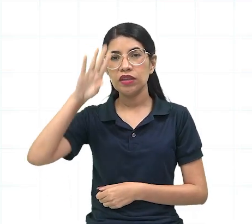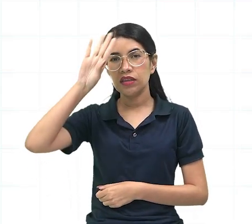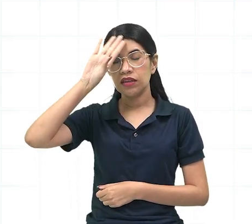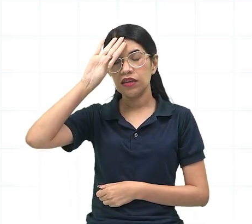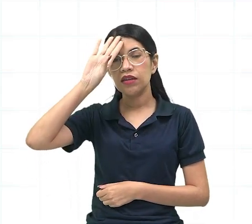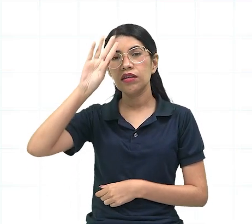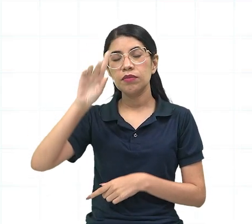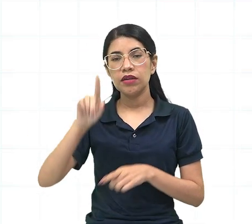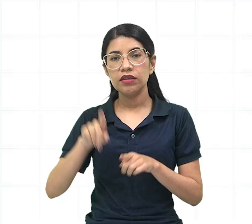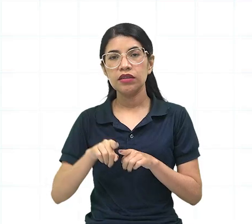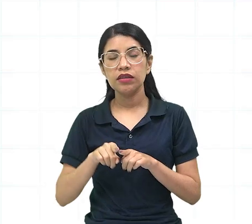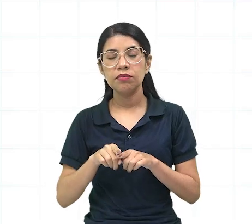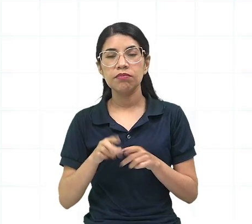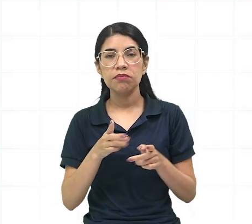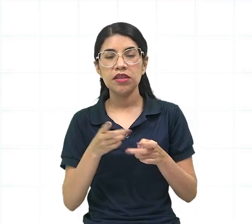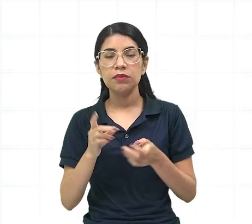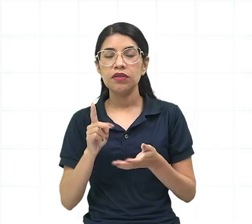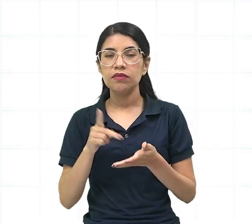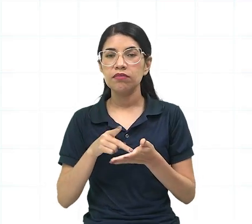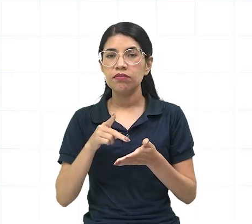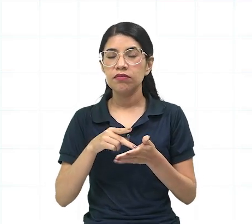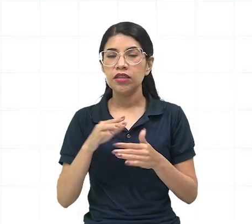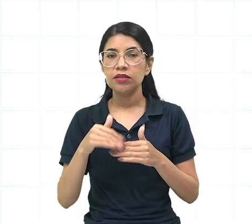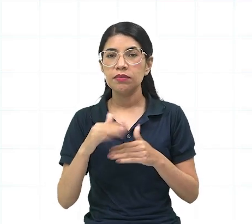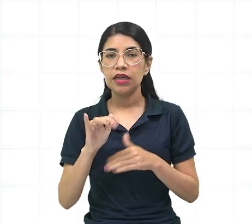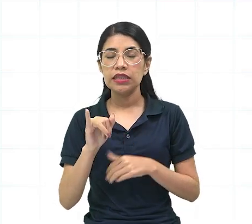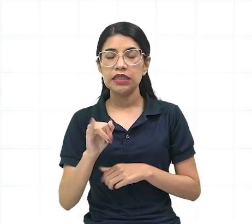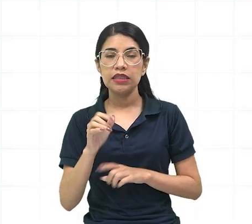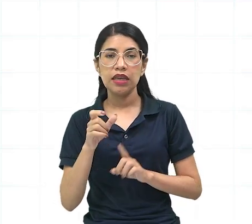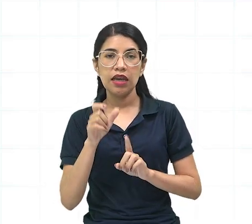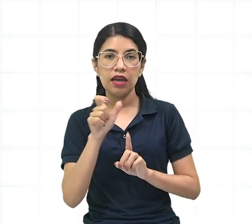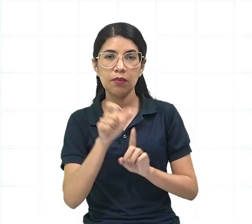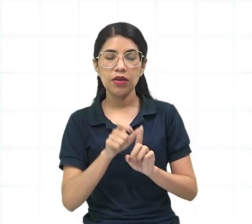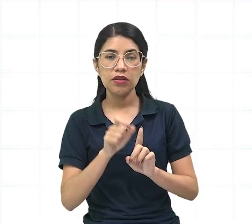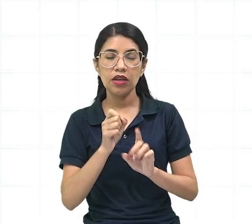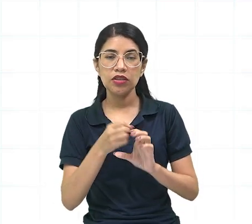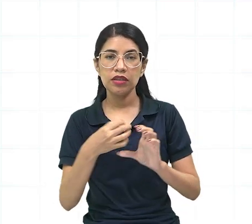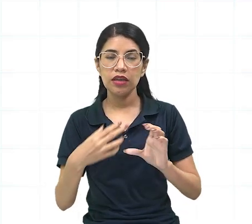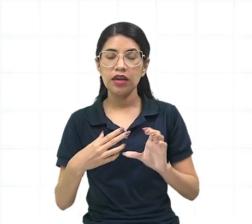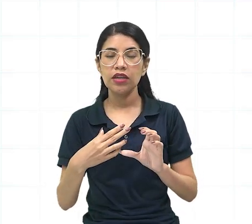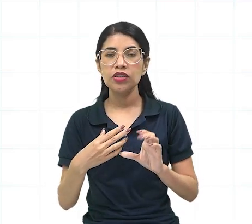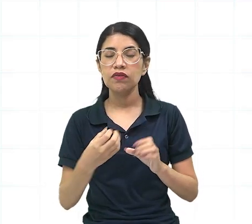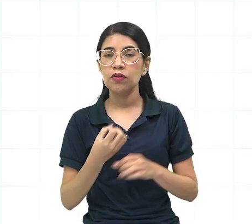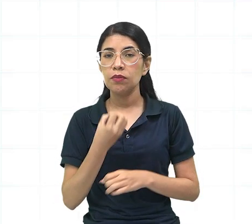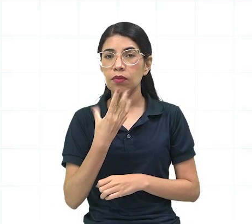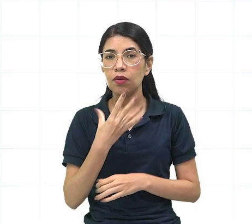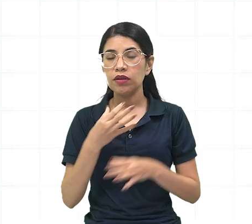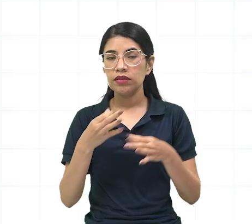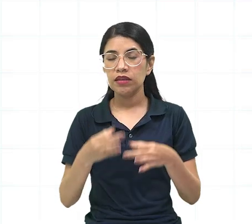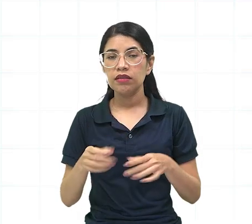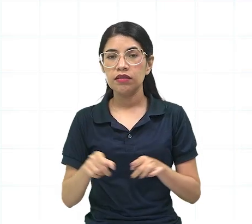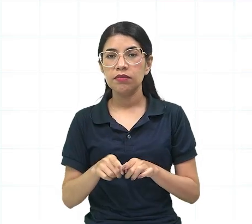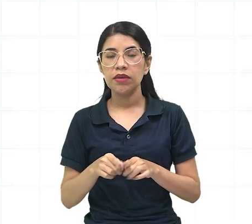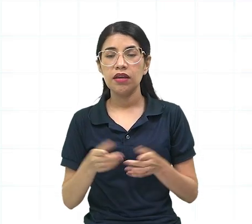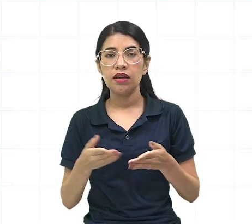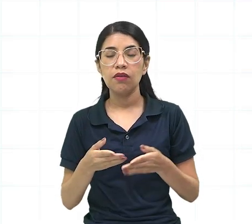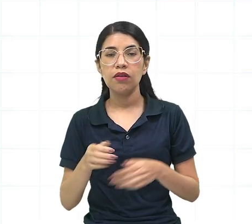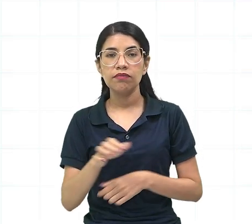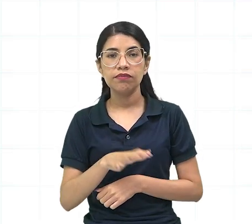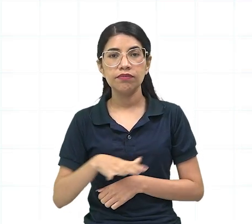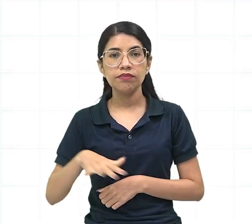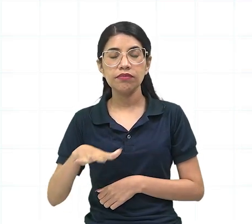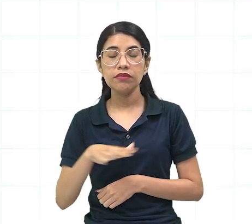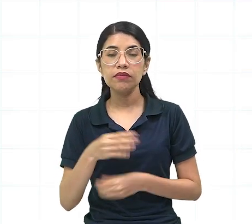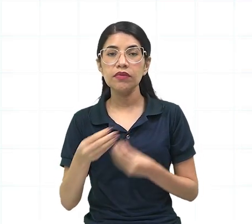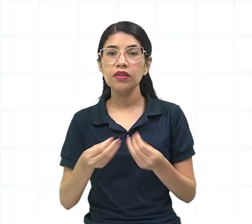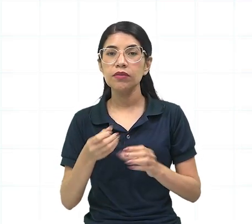mais de uma verdade maior se essa caracterização ela for bem feita. A gente vai ver agora aqui na nossa sala como